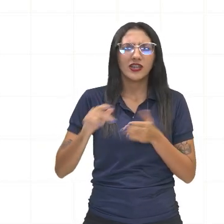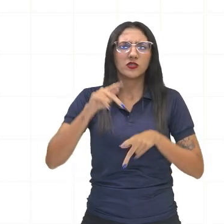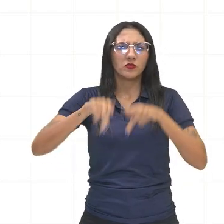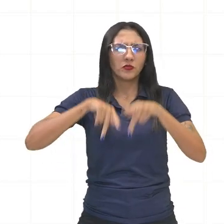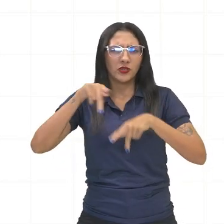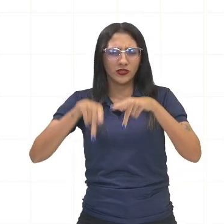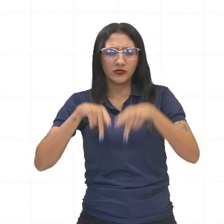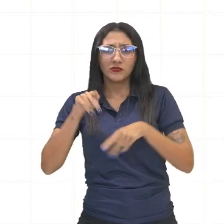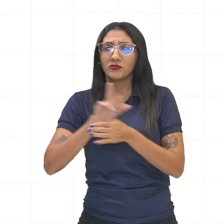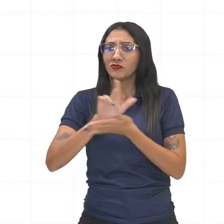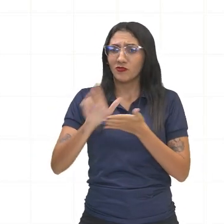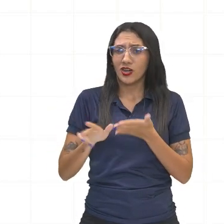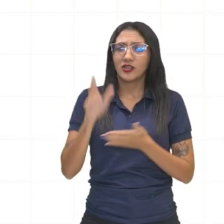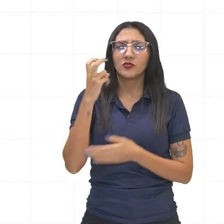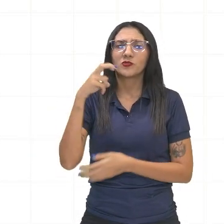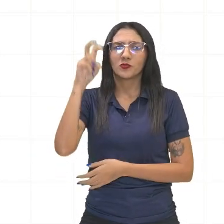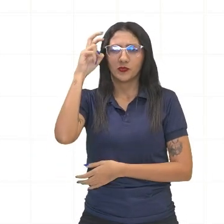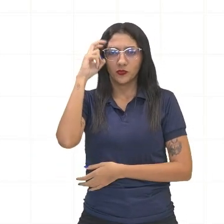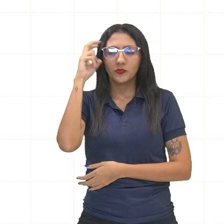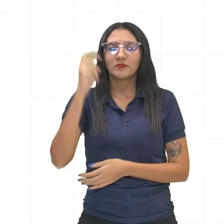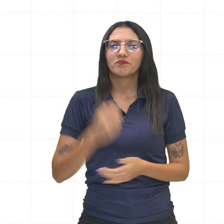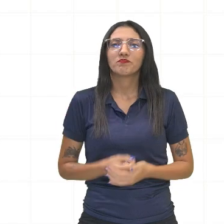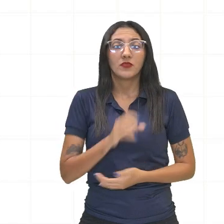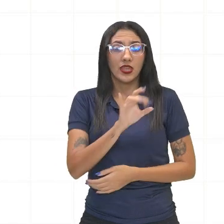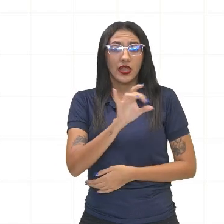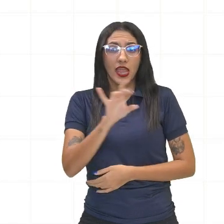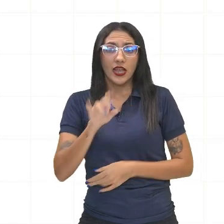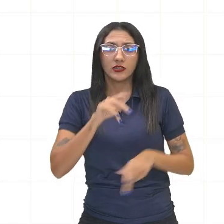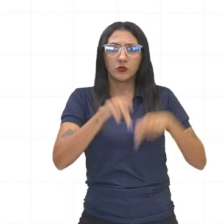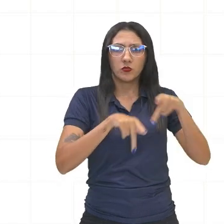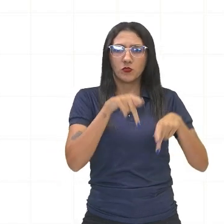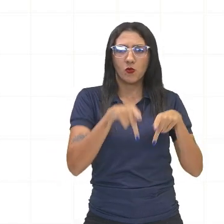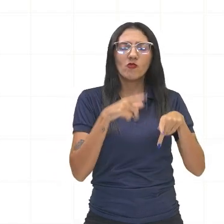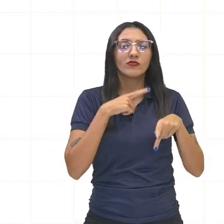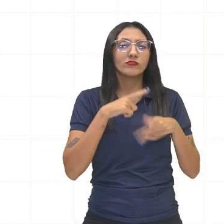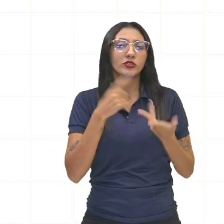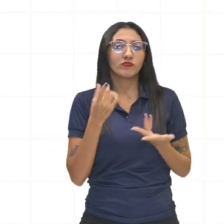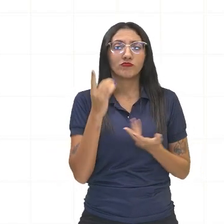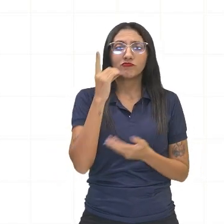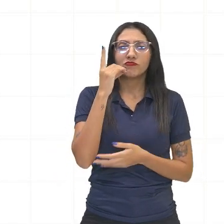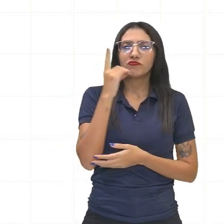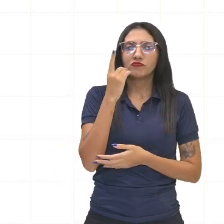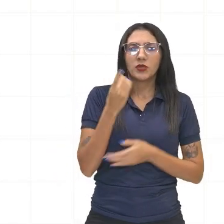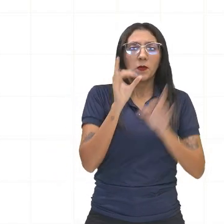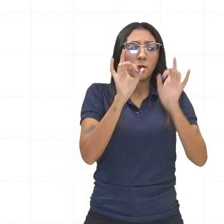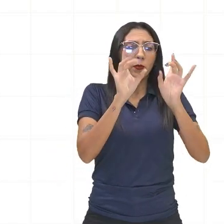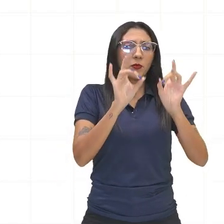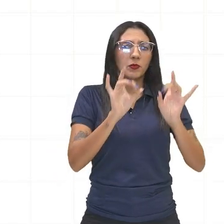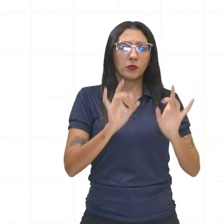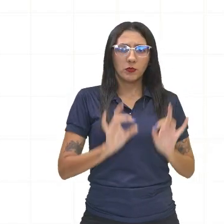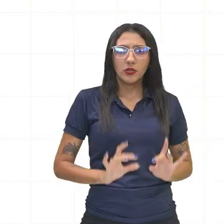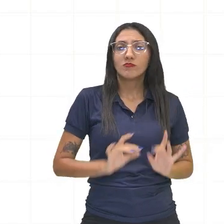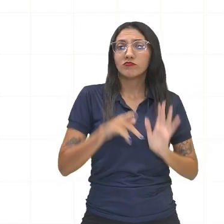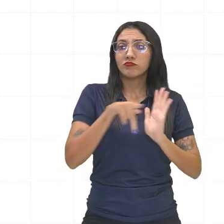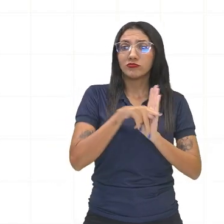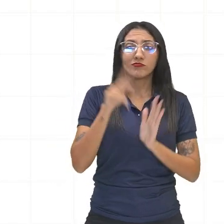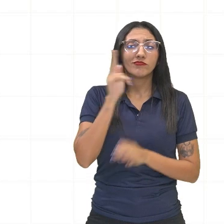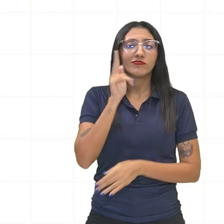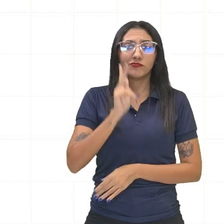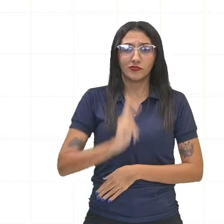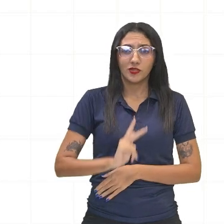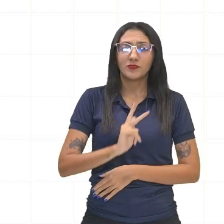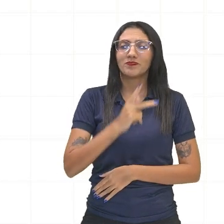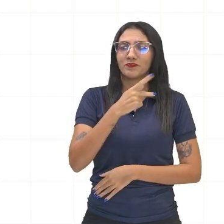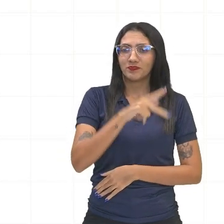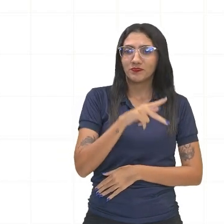com diferentes culturas. E cada povo escolheu datas importantes para a sua história, ok?